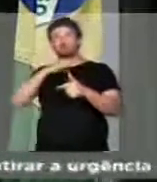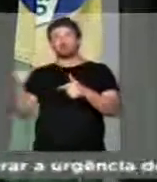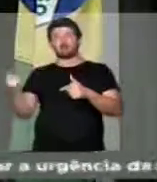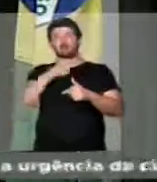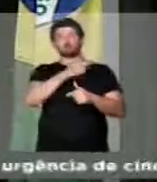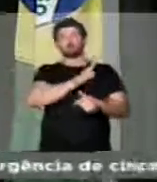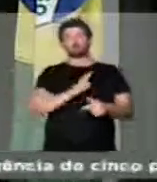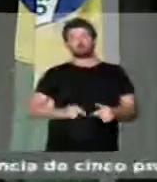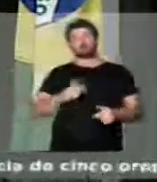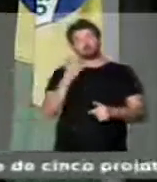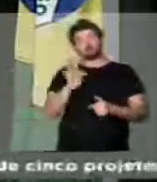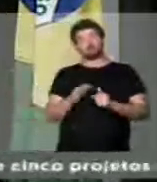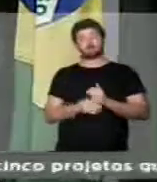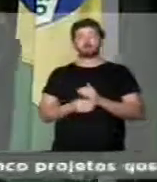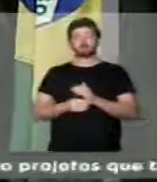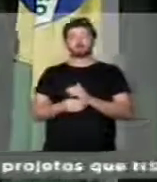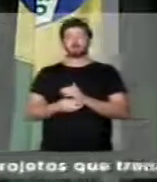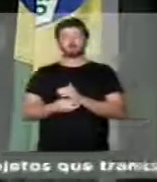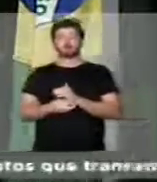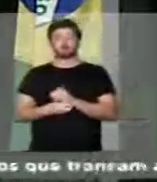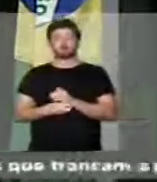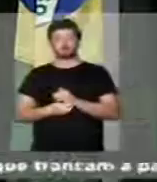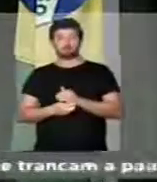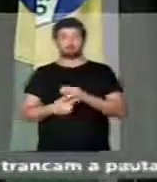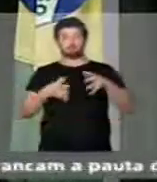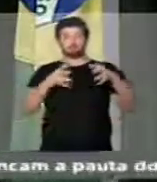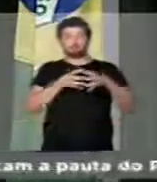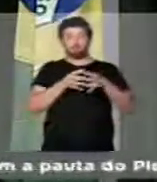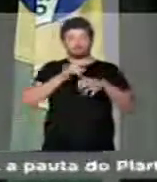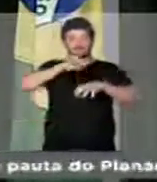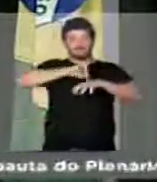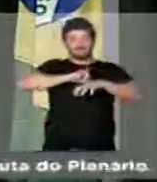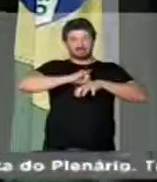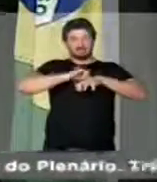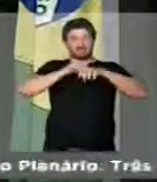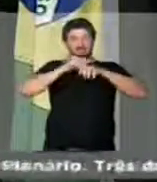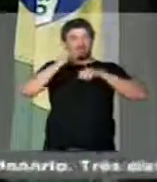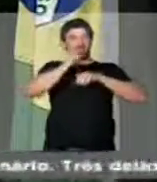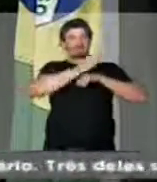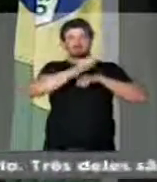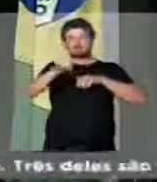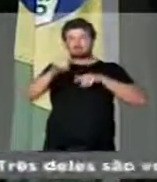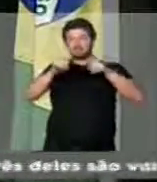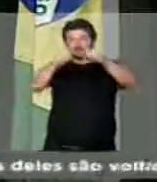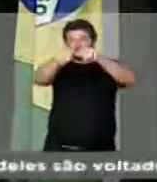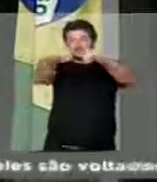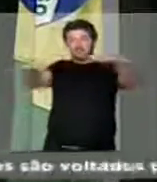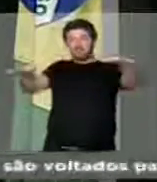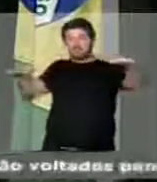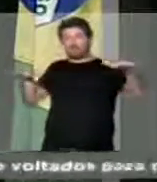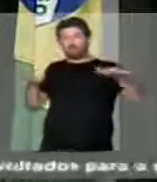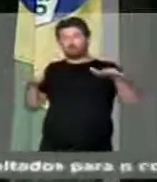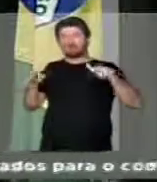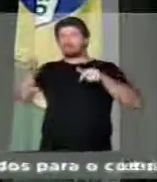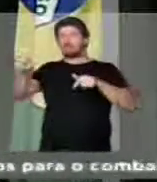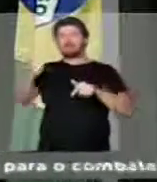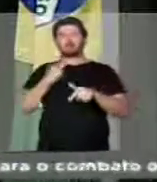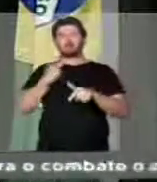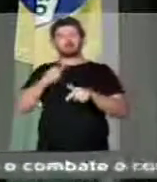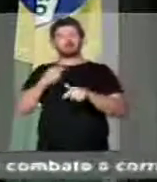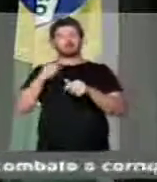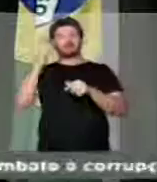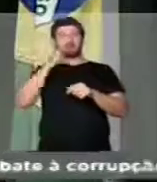desmandos do governo do PT. Um comando central aciona a cadeia. Os termos impublicáveis são os mesmos de uma